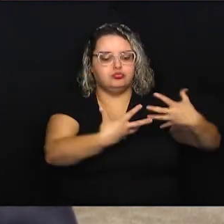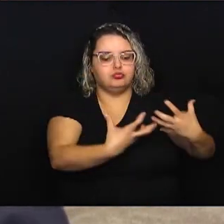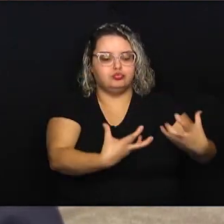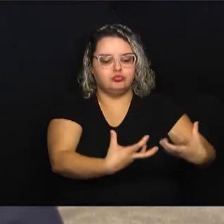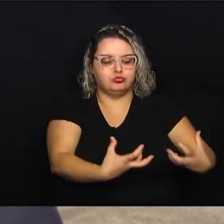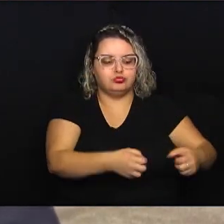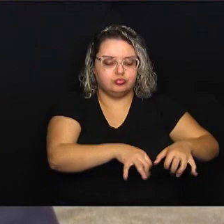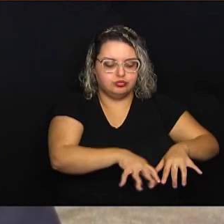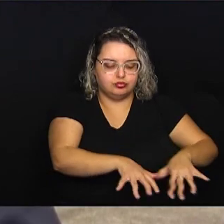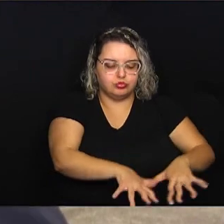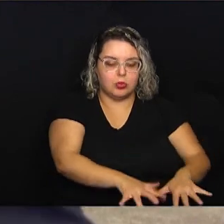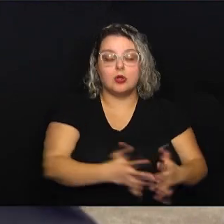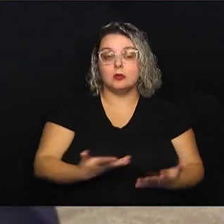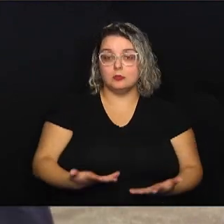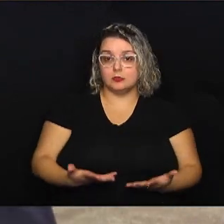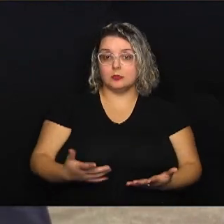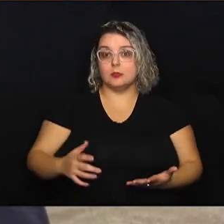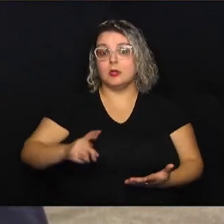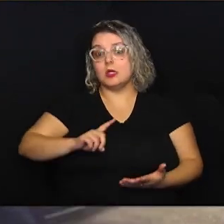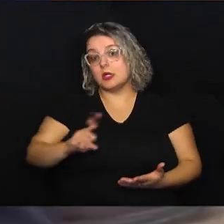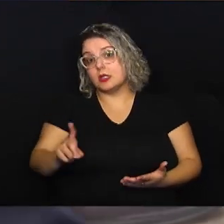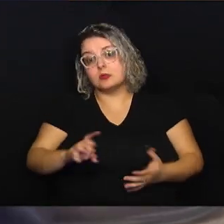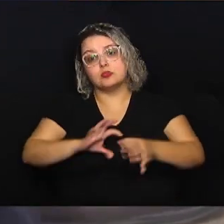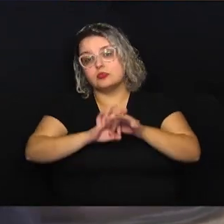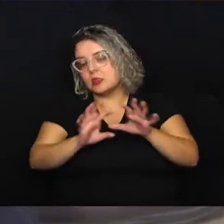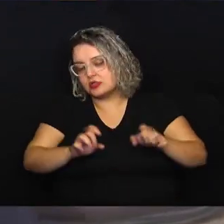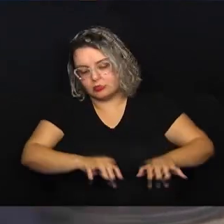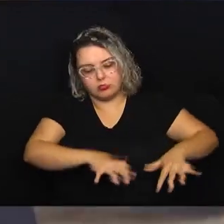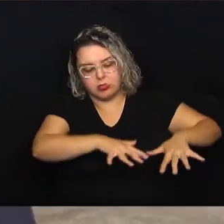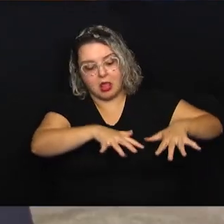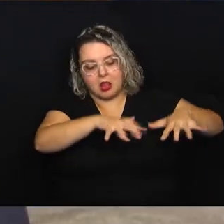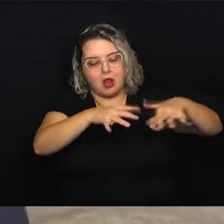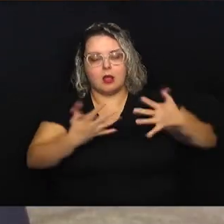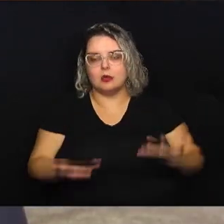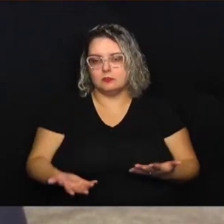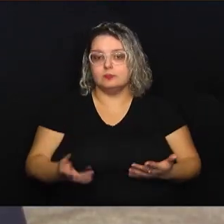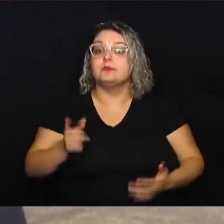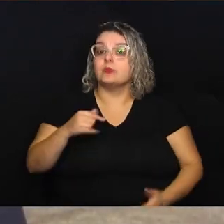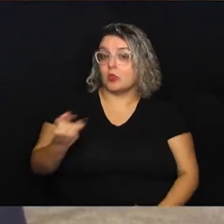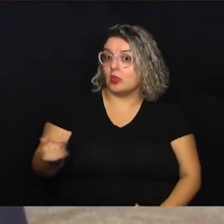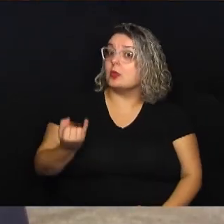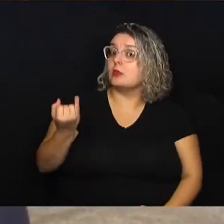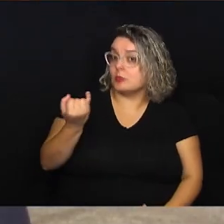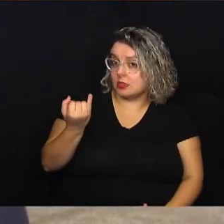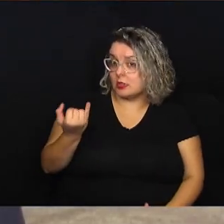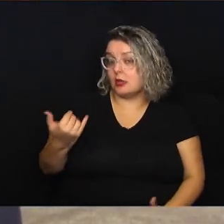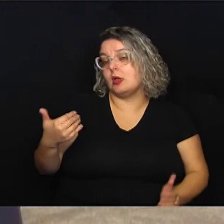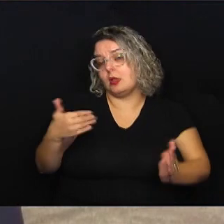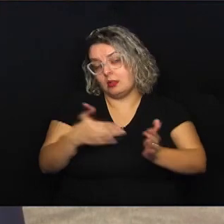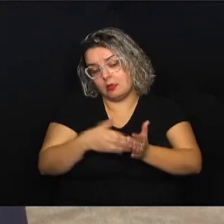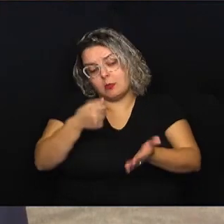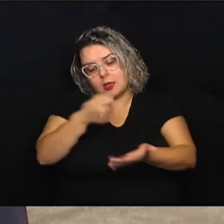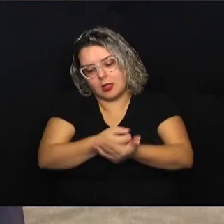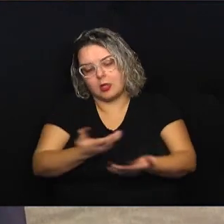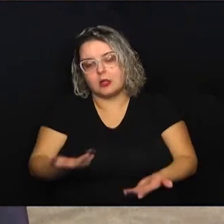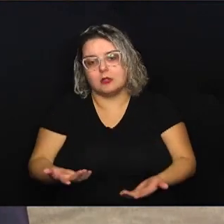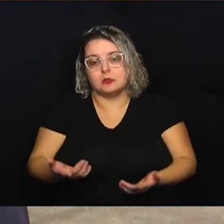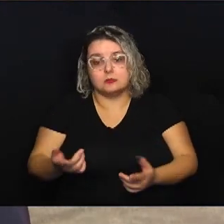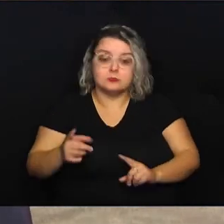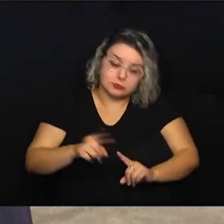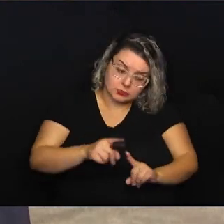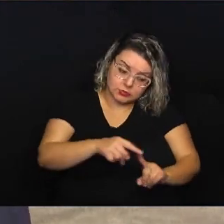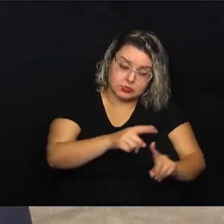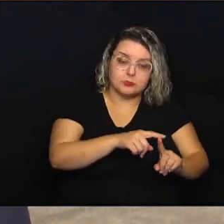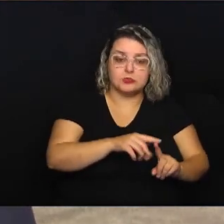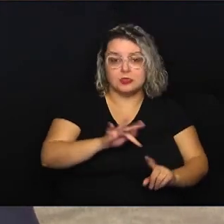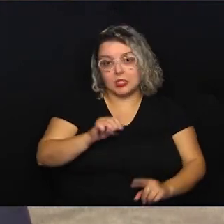e não permite a inundação. É fundamental até para garantir espécies também da